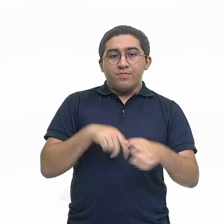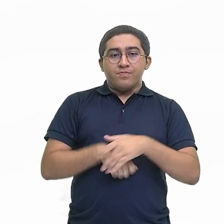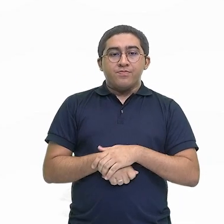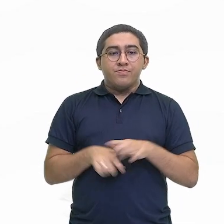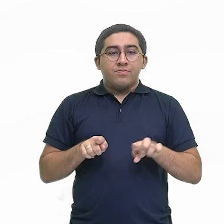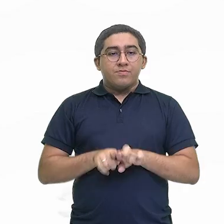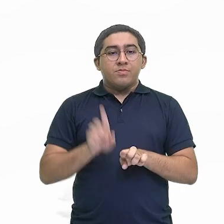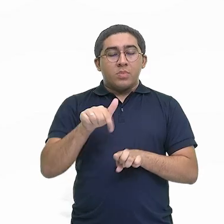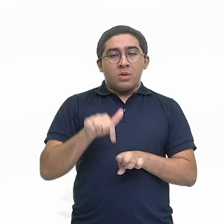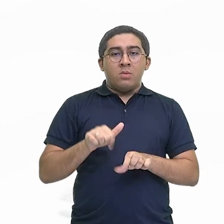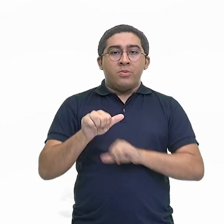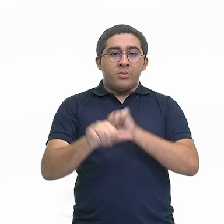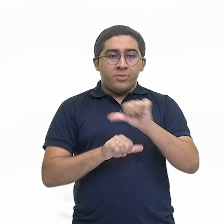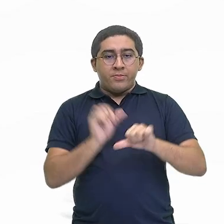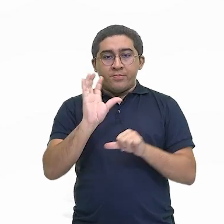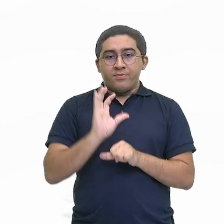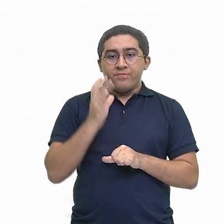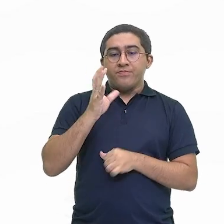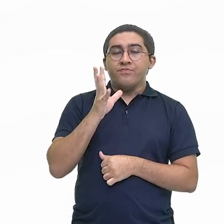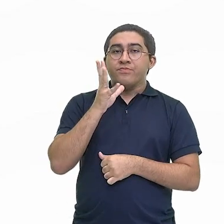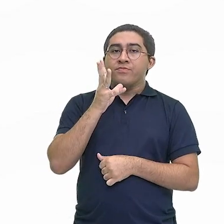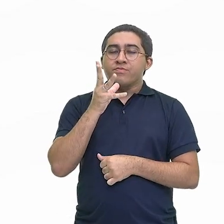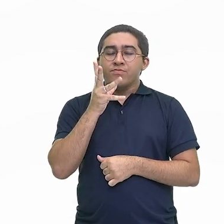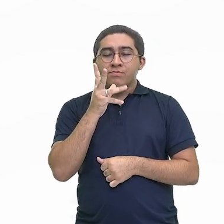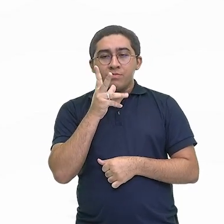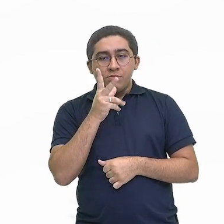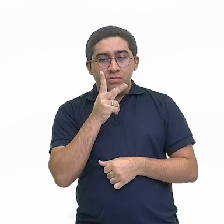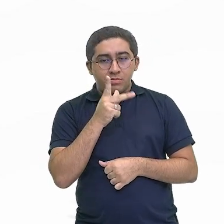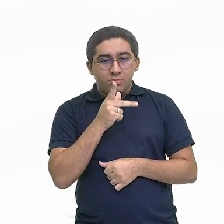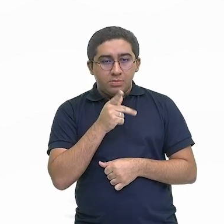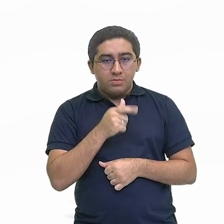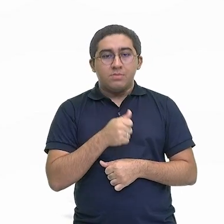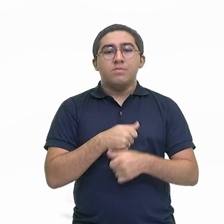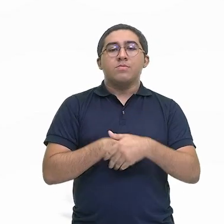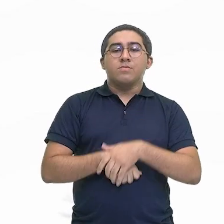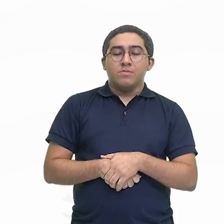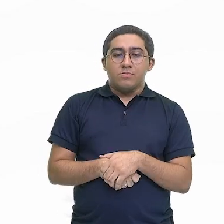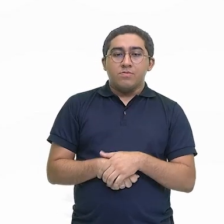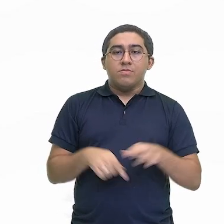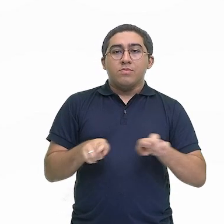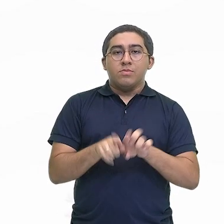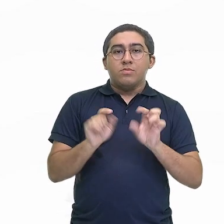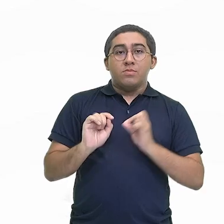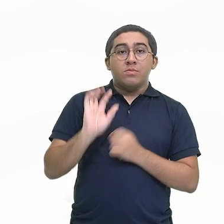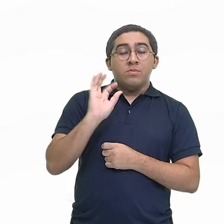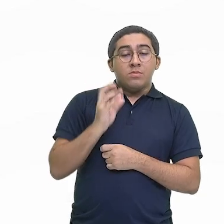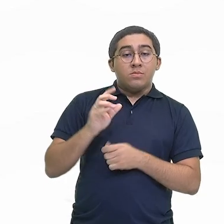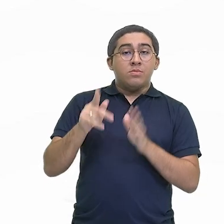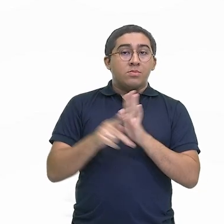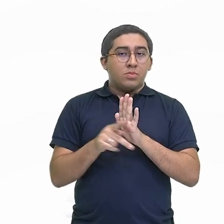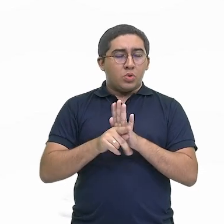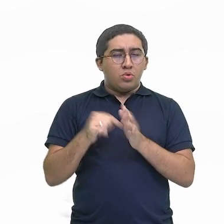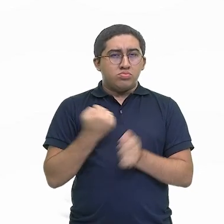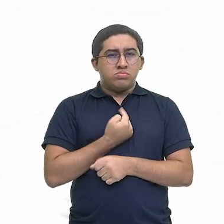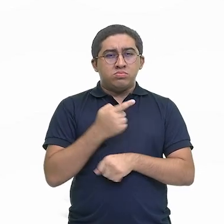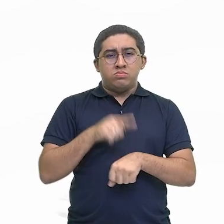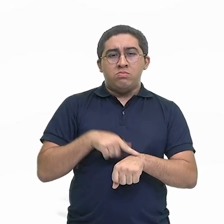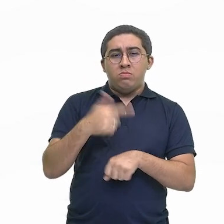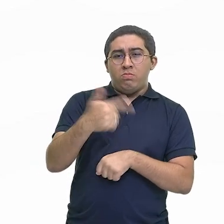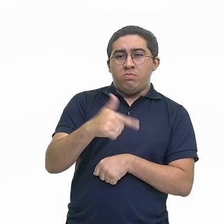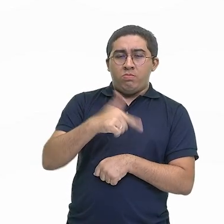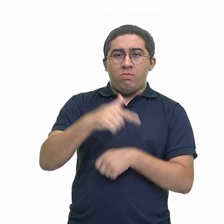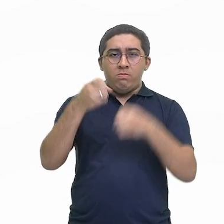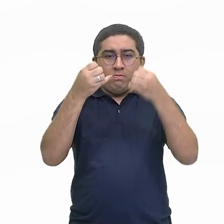mudança acontecer, demora muitos e muitos anos, e isso acaba fazendo... A gente não vai ter tempo de falar sobre